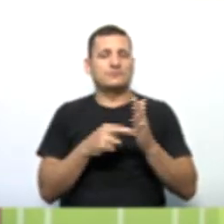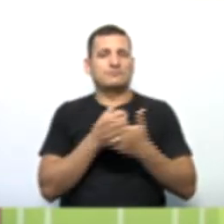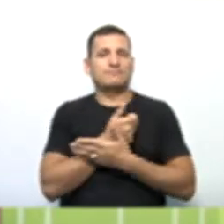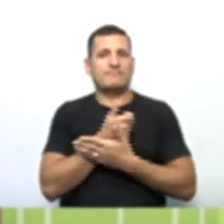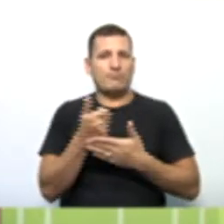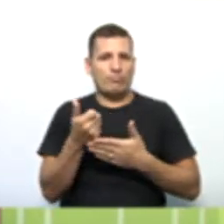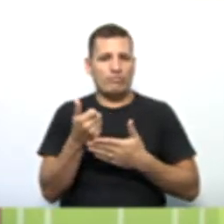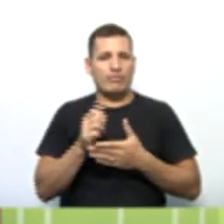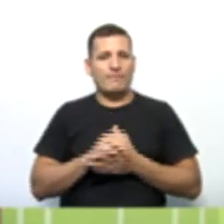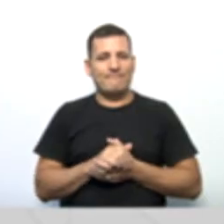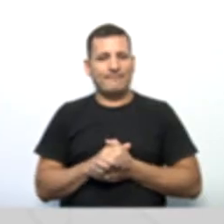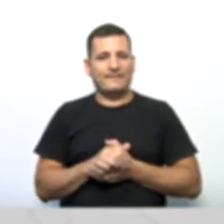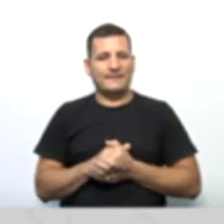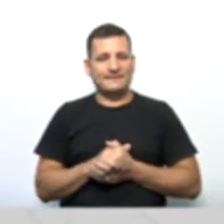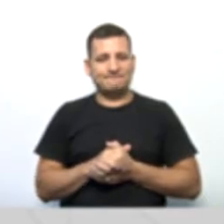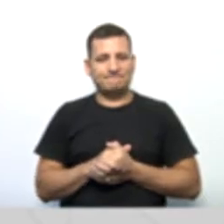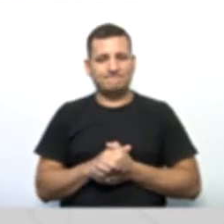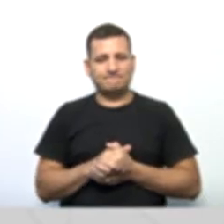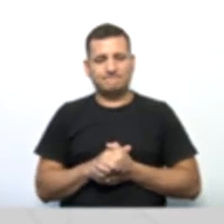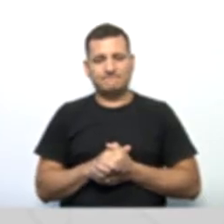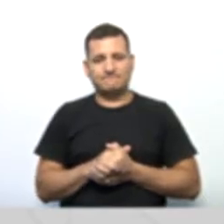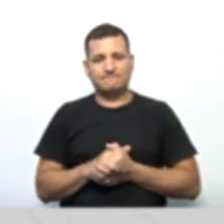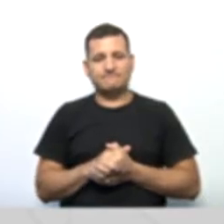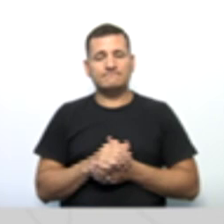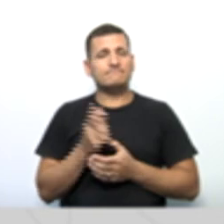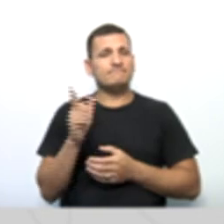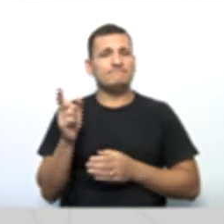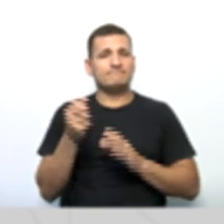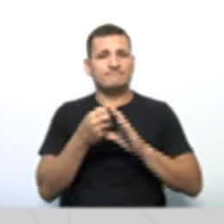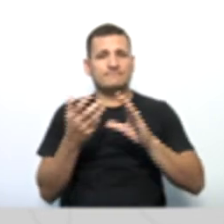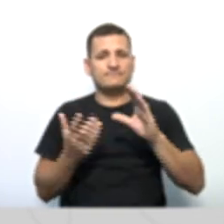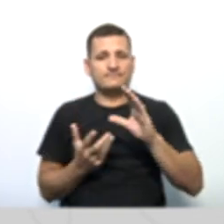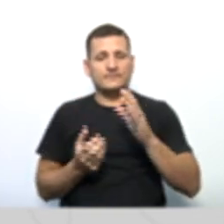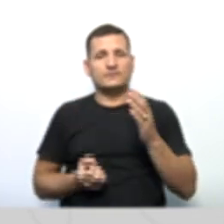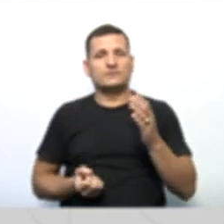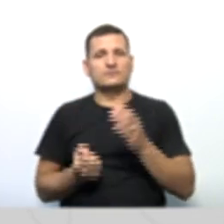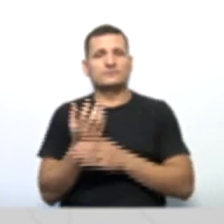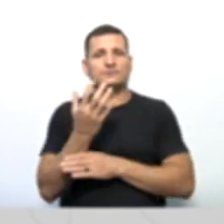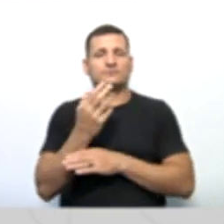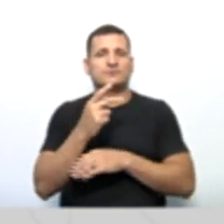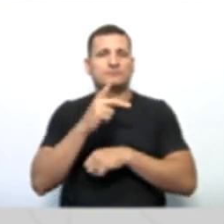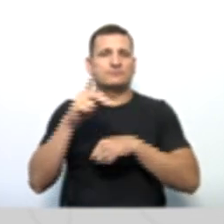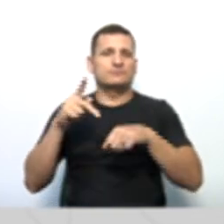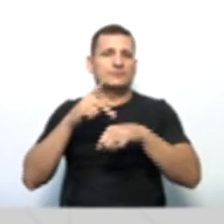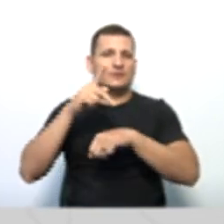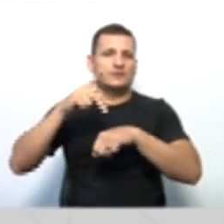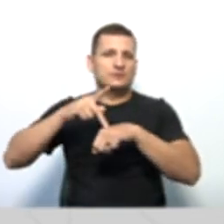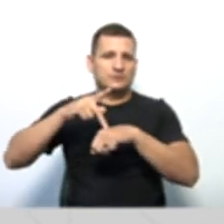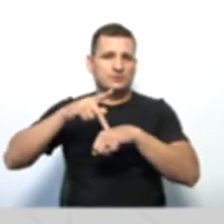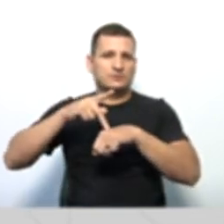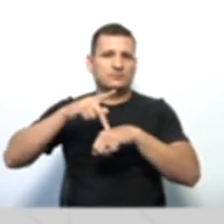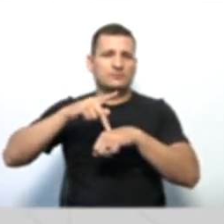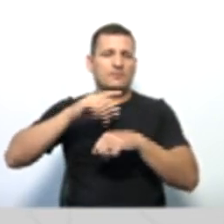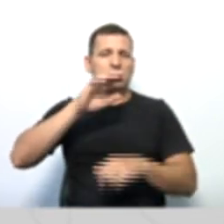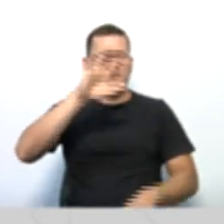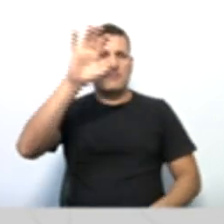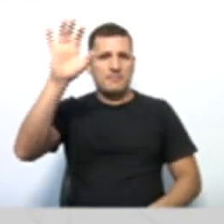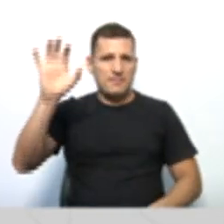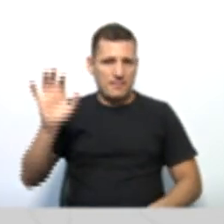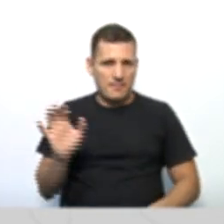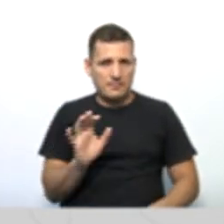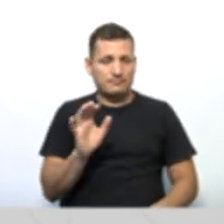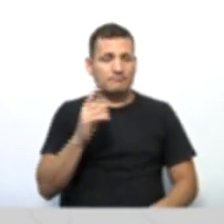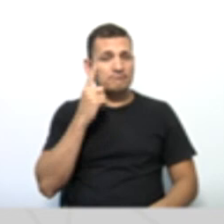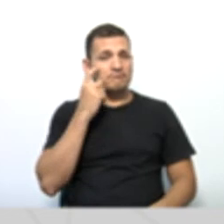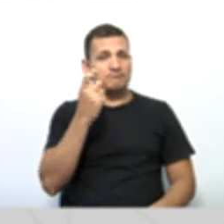outra característica desse tempo, que é o surgimento dos Estados-nações. Isso vai ser muito interessante porque esses